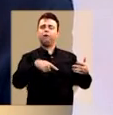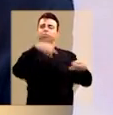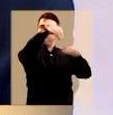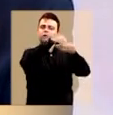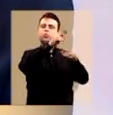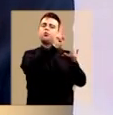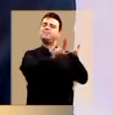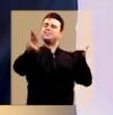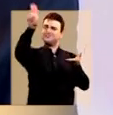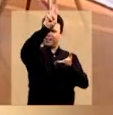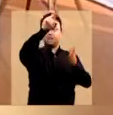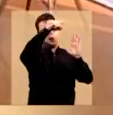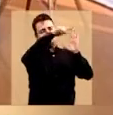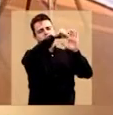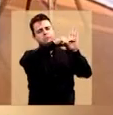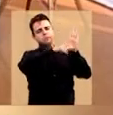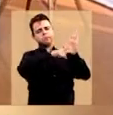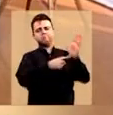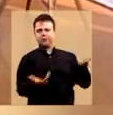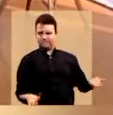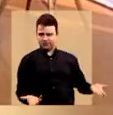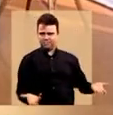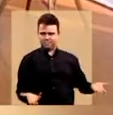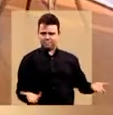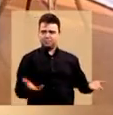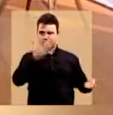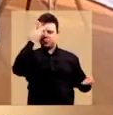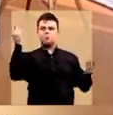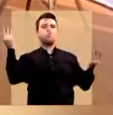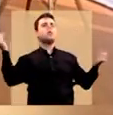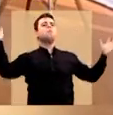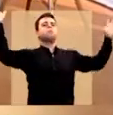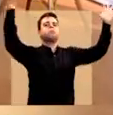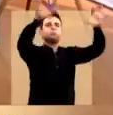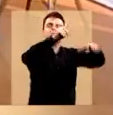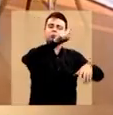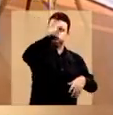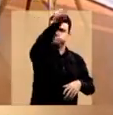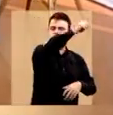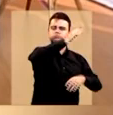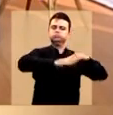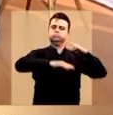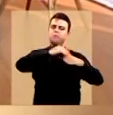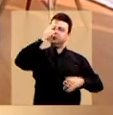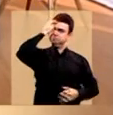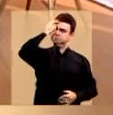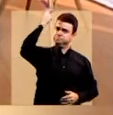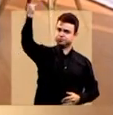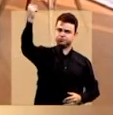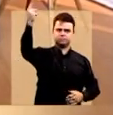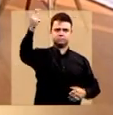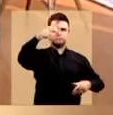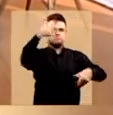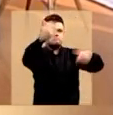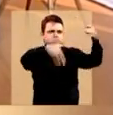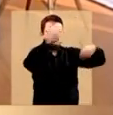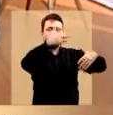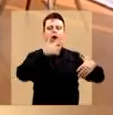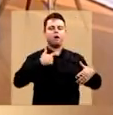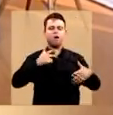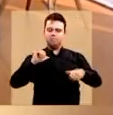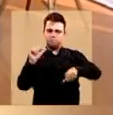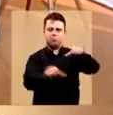nas universidades. Portanto, não são apenas corpos que chegam até a universidade, são cérebros que alteram o status quo